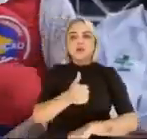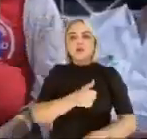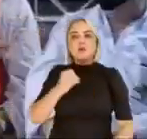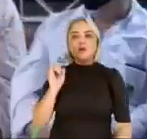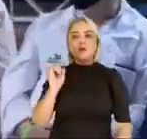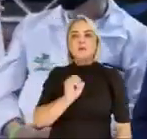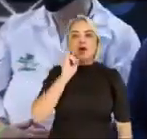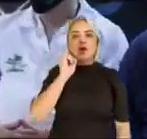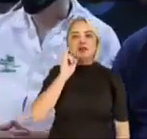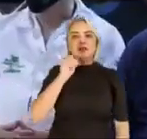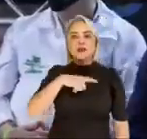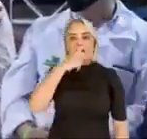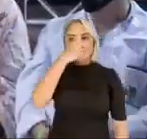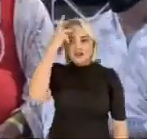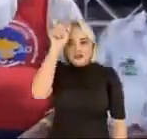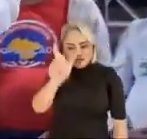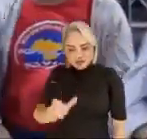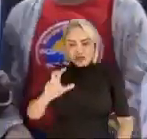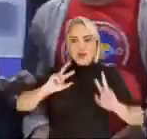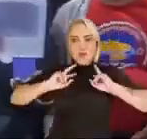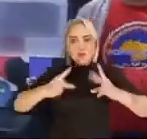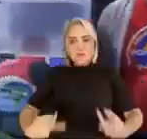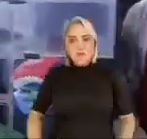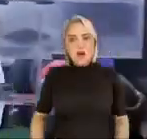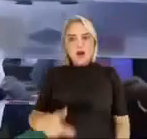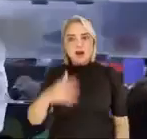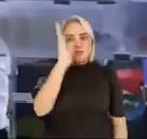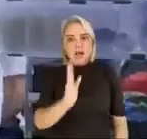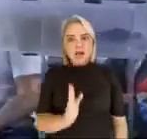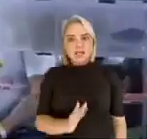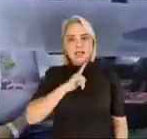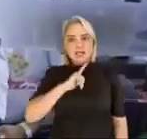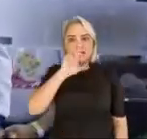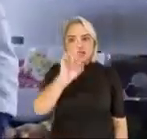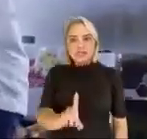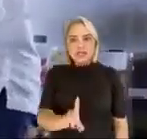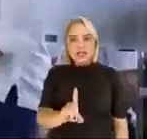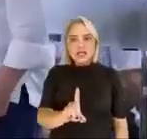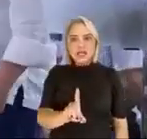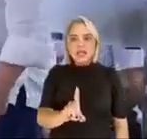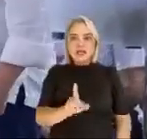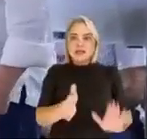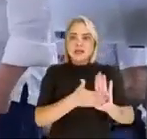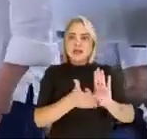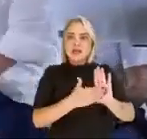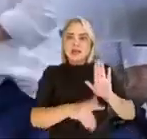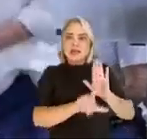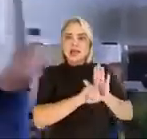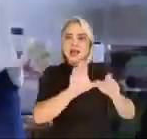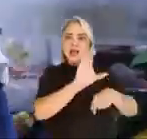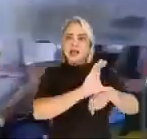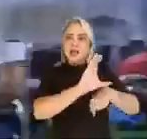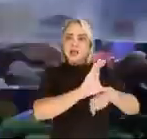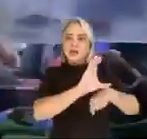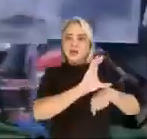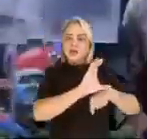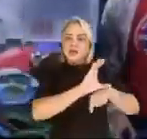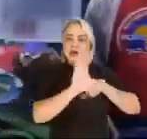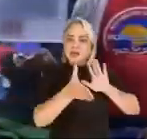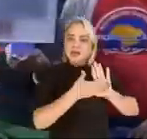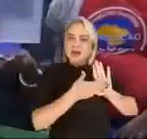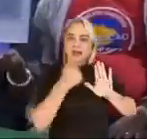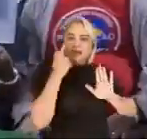brasileiro, ele tem direito. E os direitos elementares estão previstos na Constituição, estão previstos na